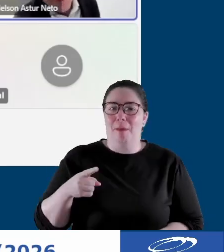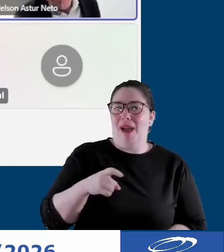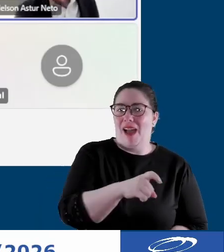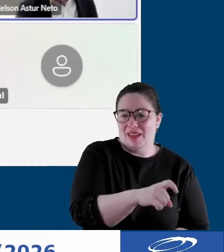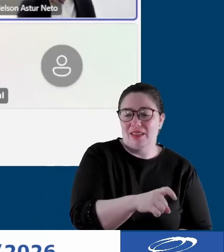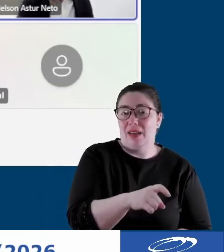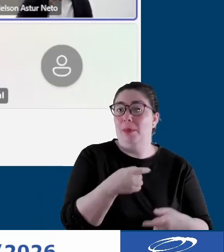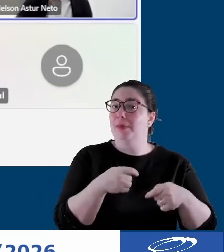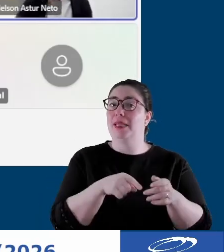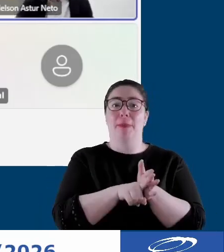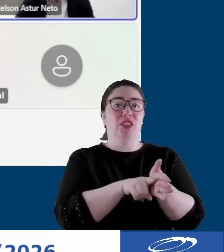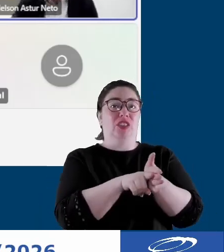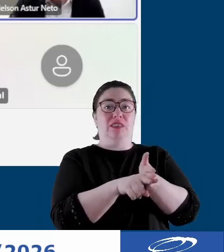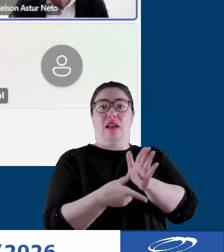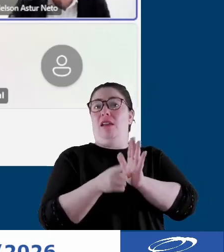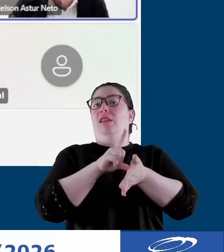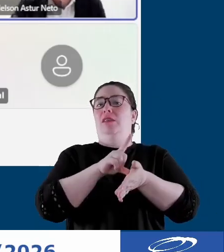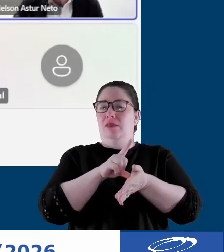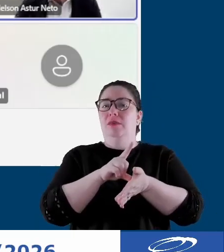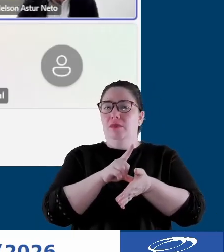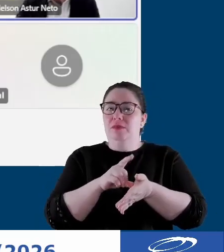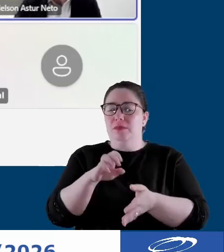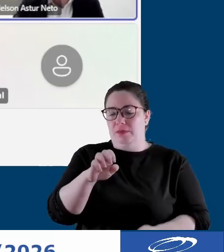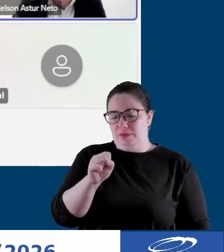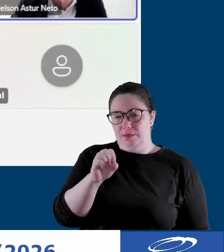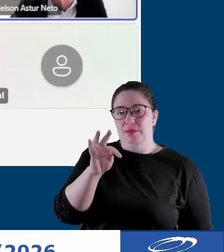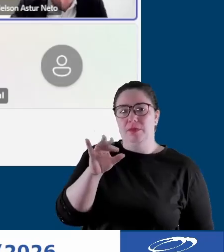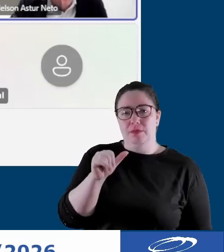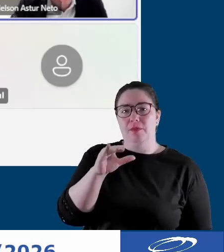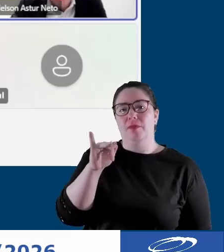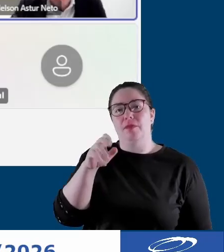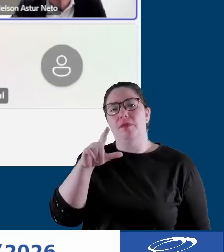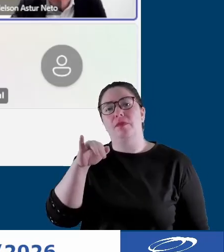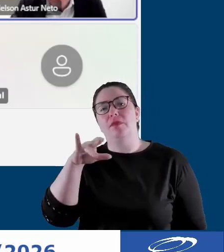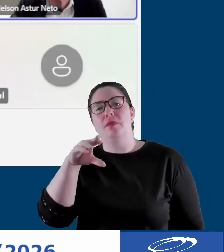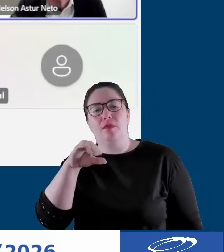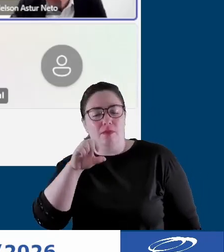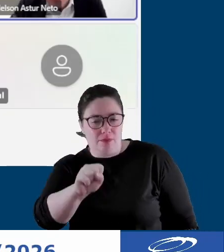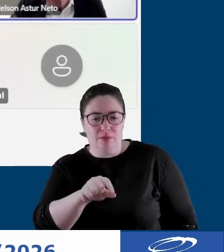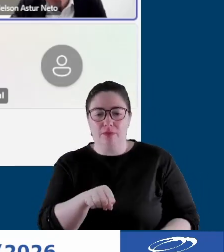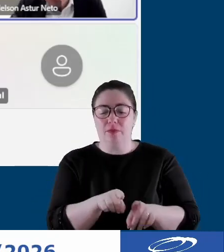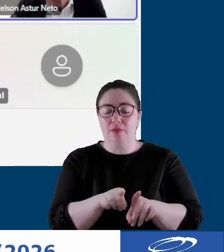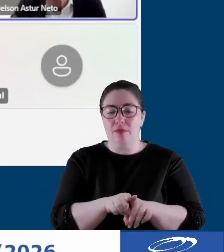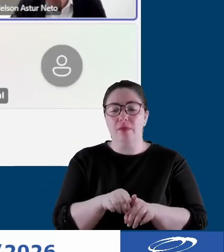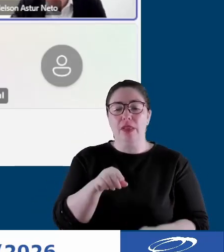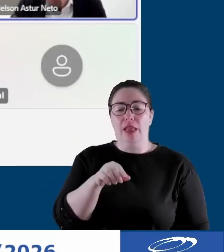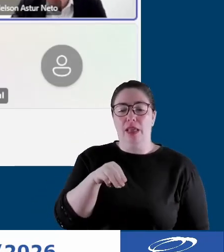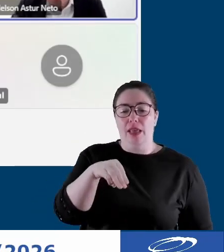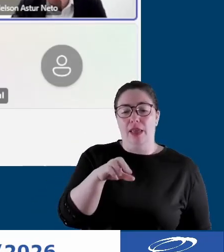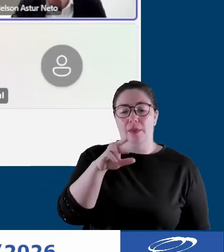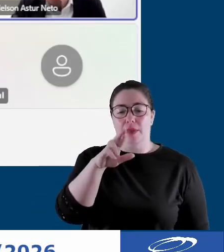rastreio de estafilococos, MRSA, MSSA, com